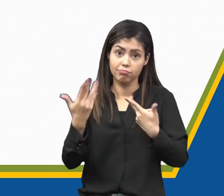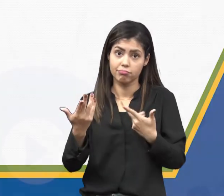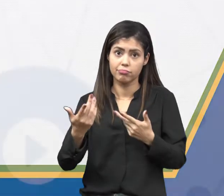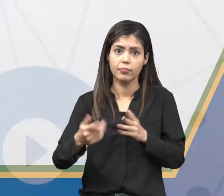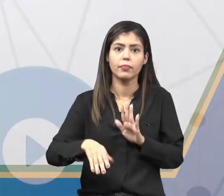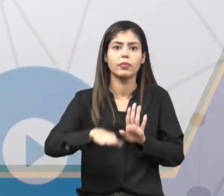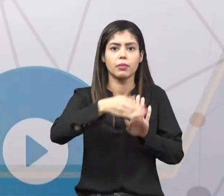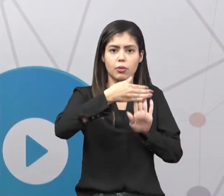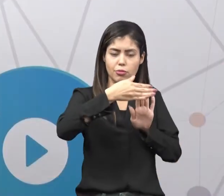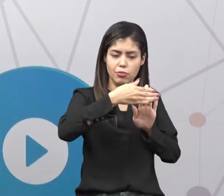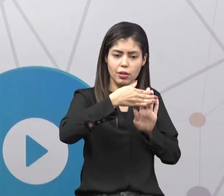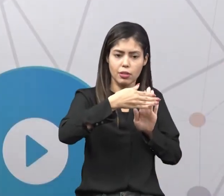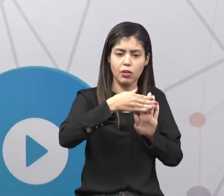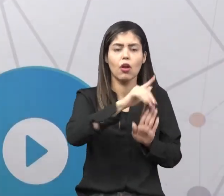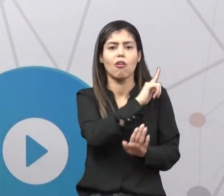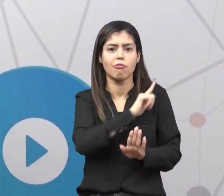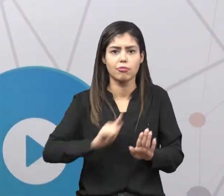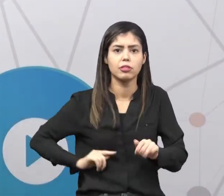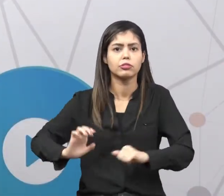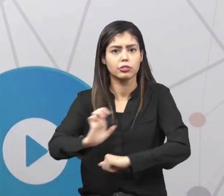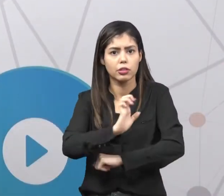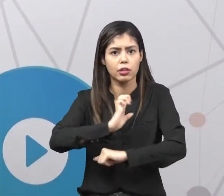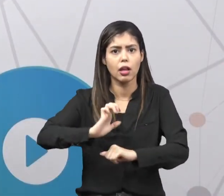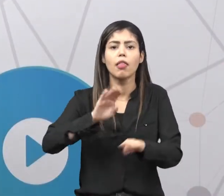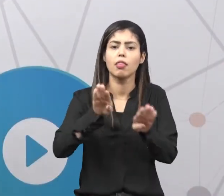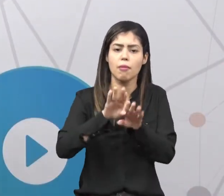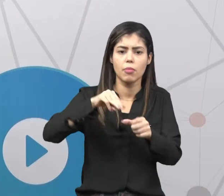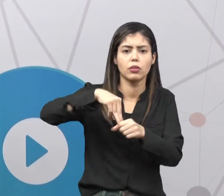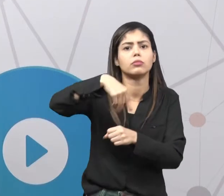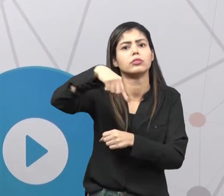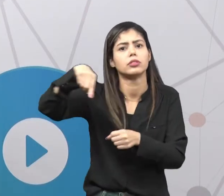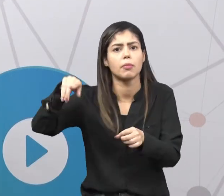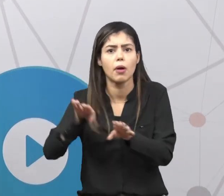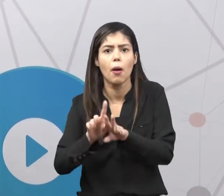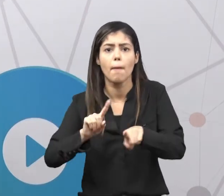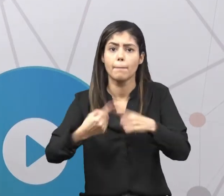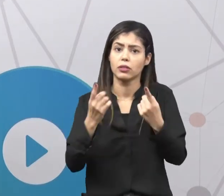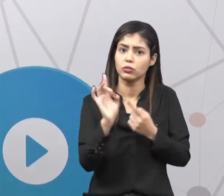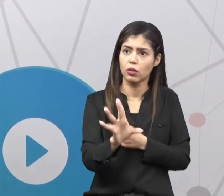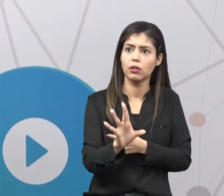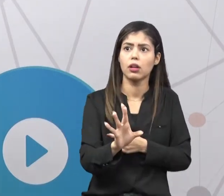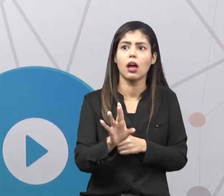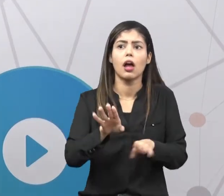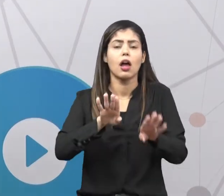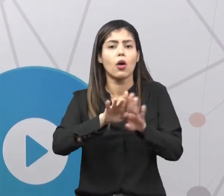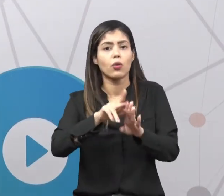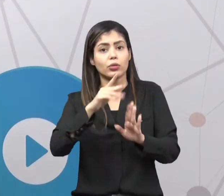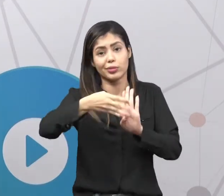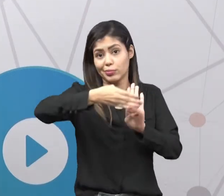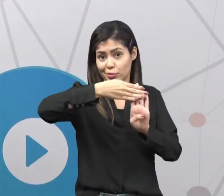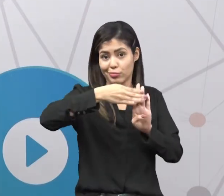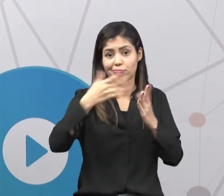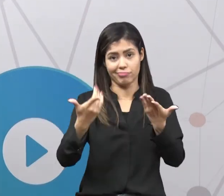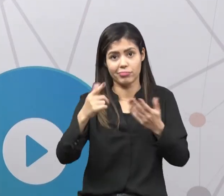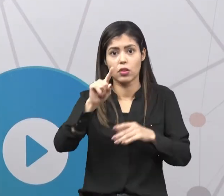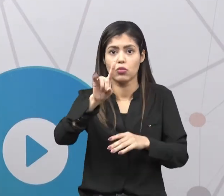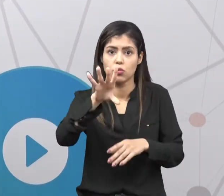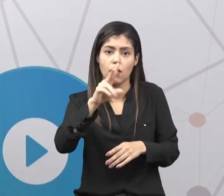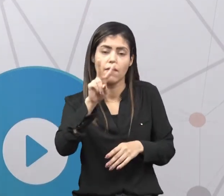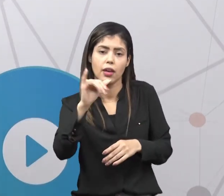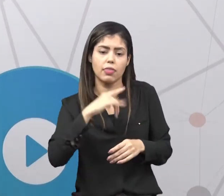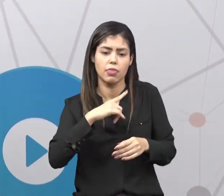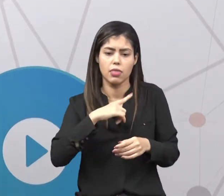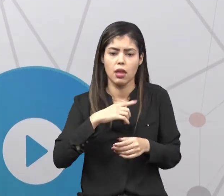projetos do governo estadual, assim como do governo municipal. Só que esses projetos só realmente vai